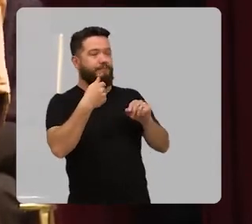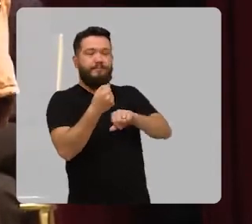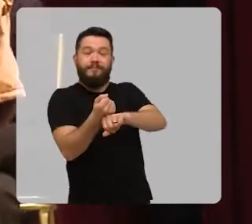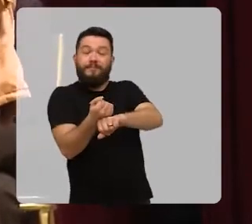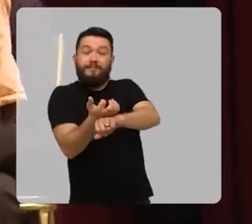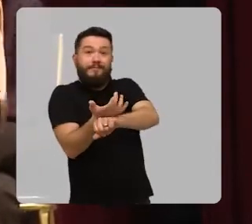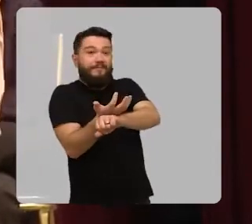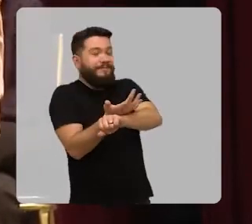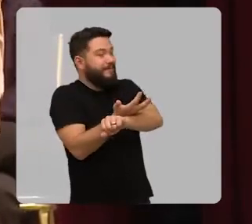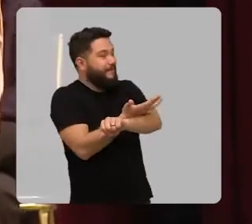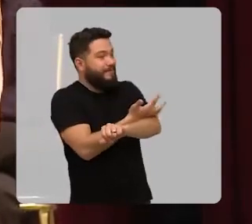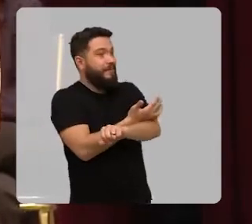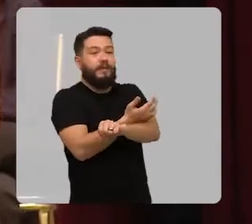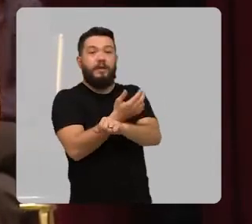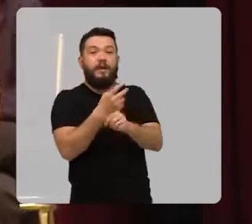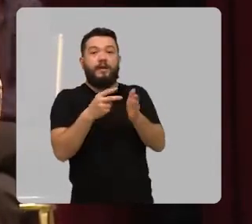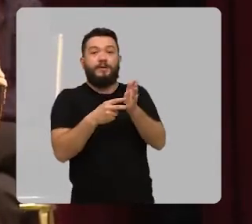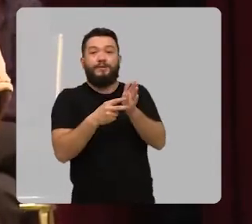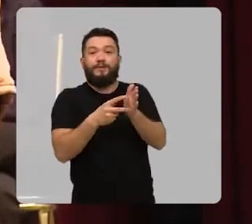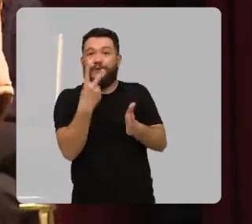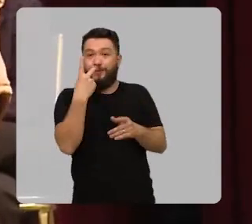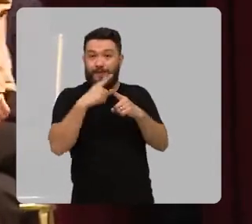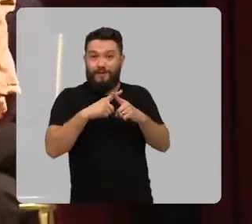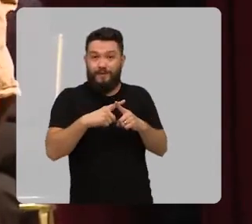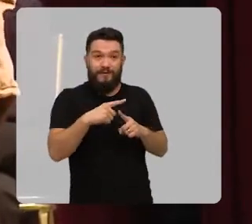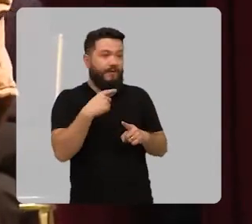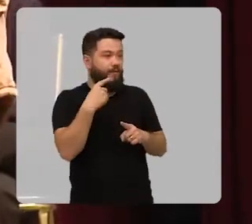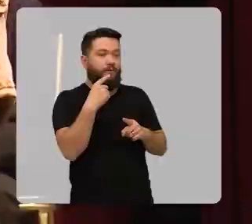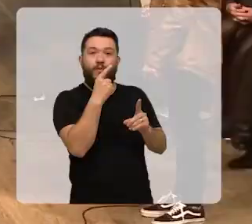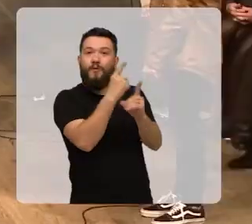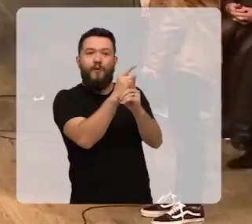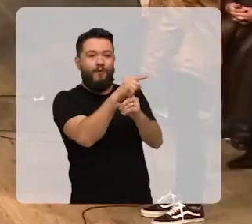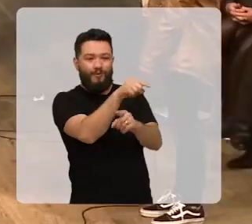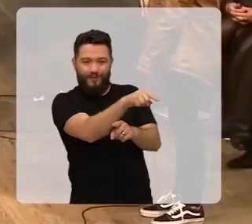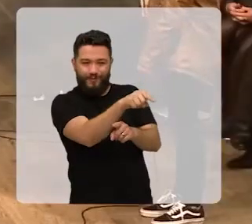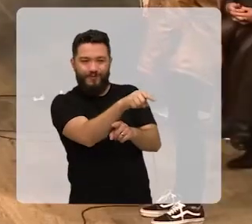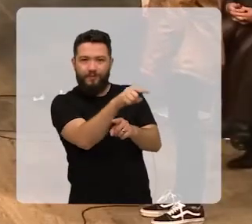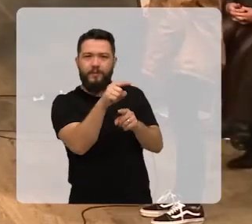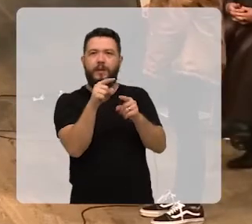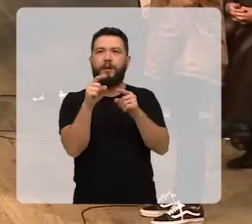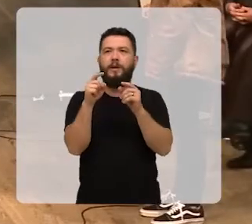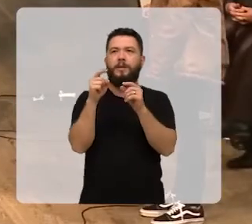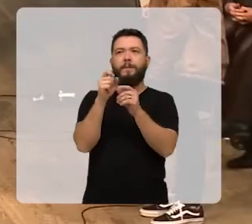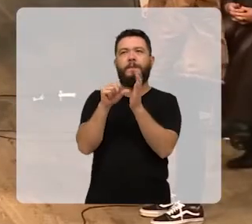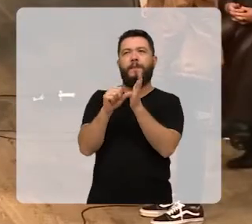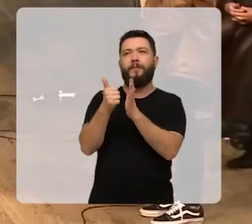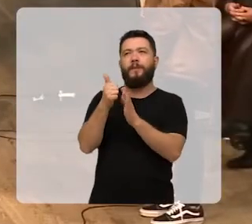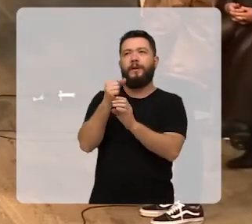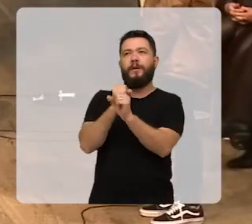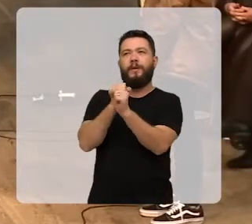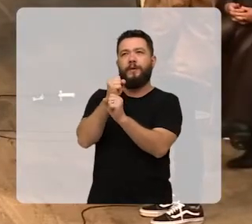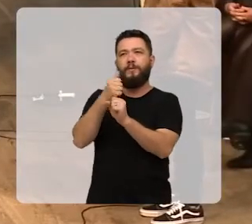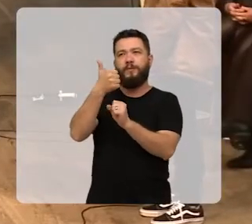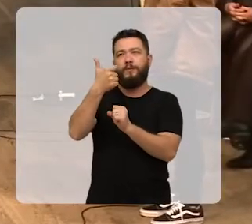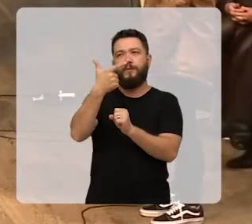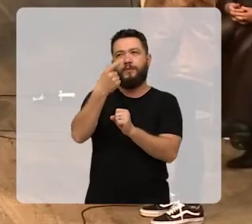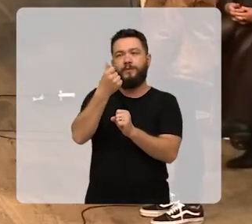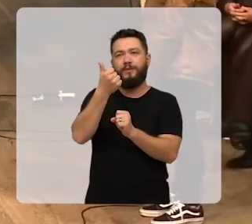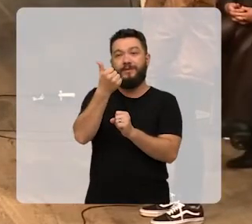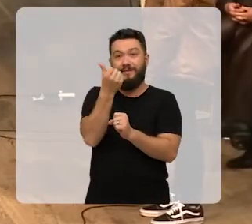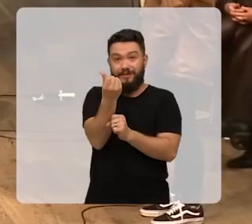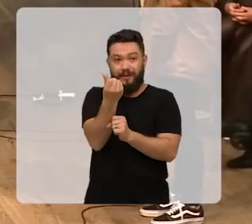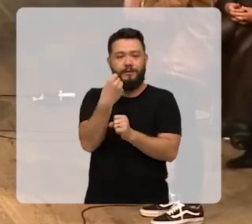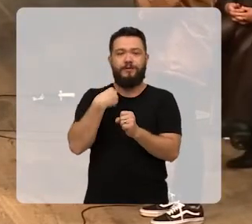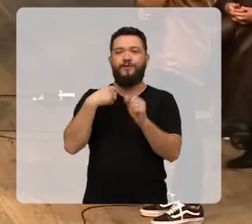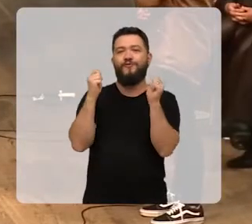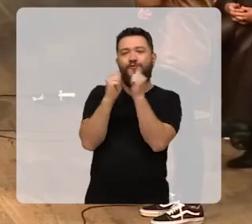palestra dessa é a segunda vez que eu encontro a Nanete a primeira vez foi em 2016 no Teatro Positivo encontrei com a senhora pude tirar uma foto